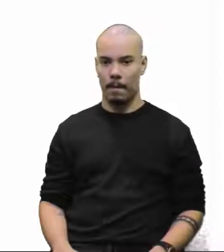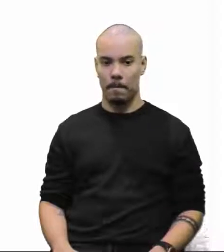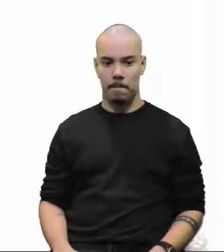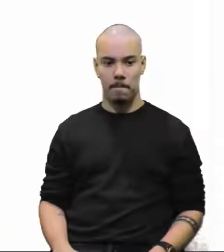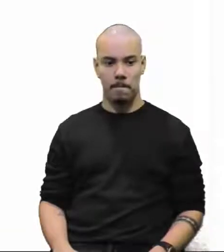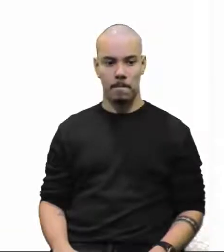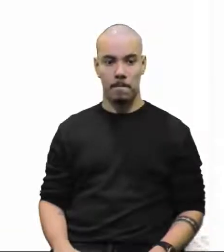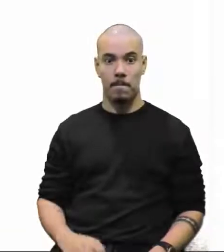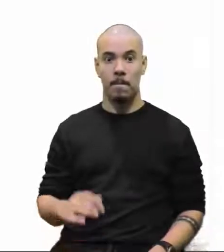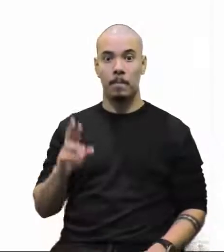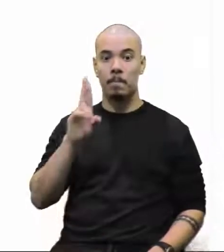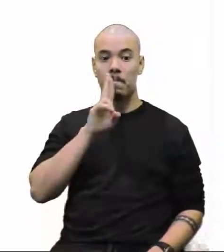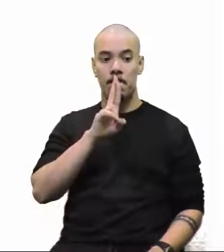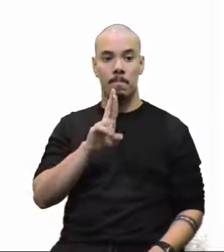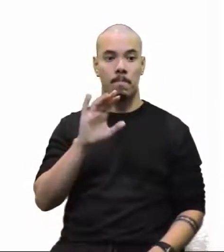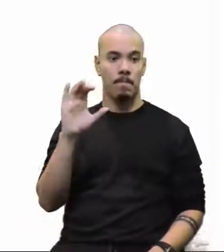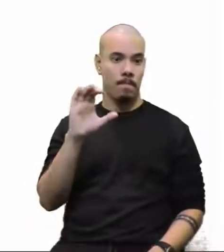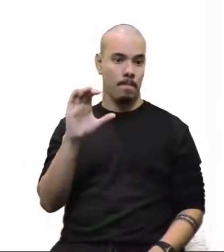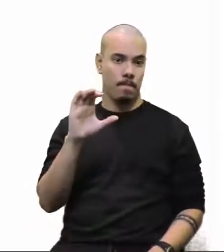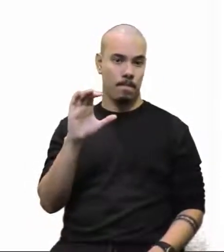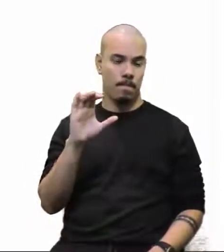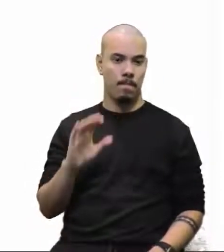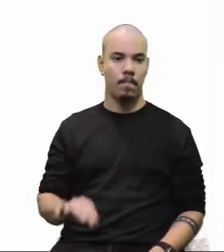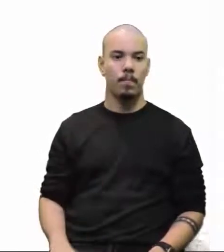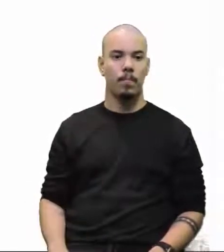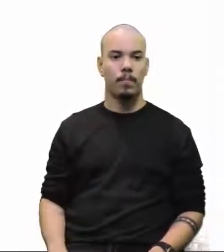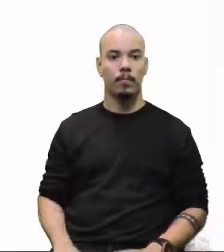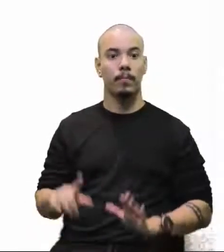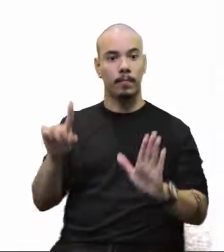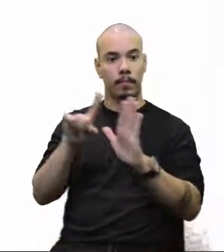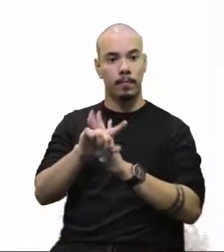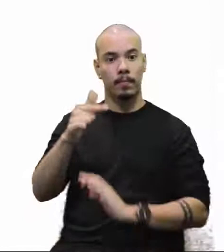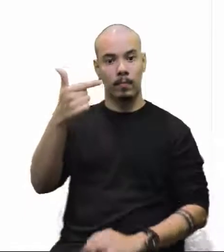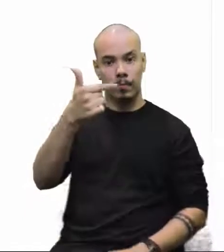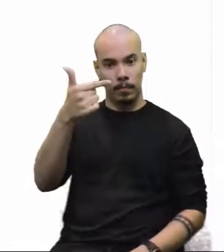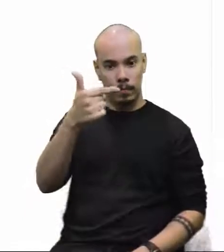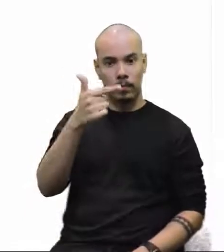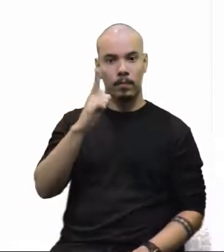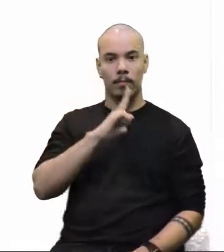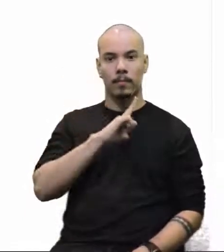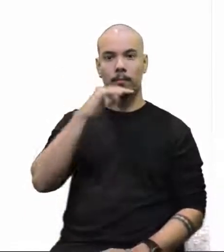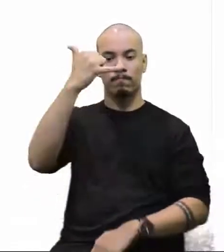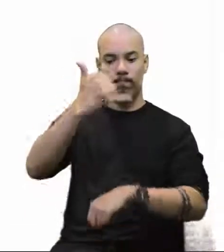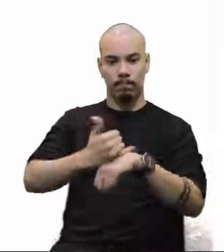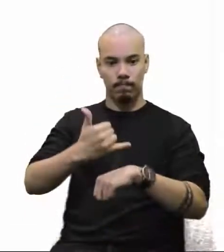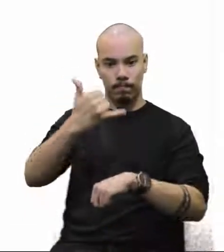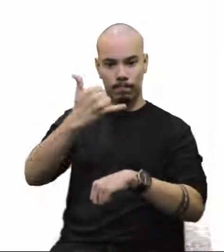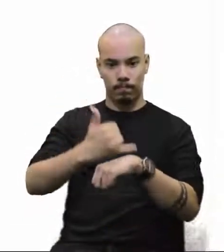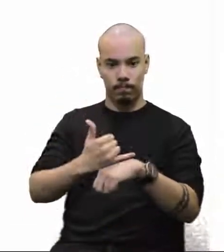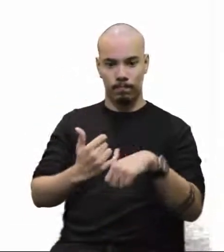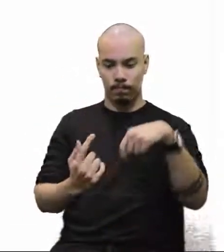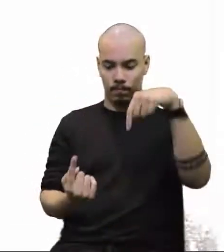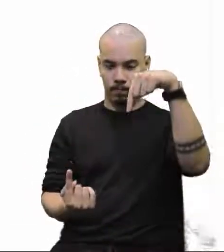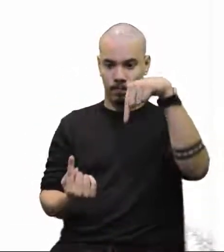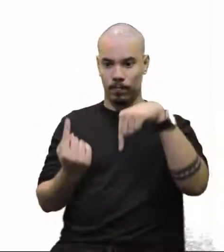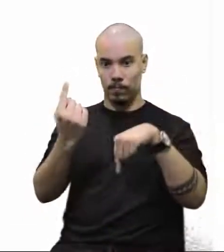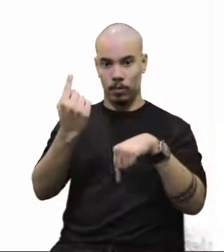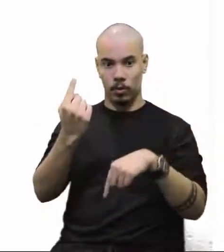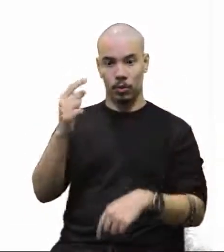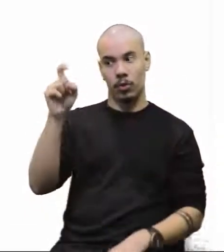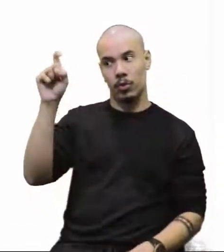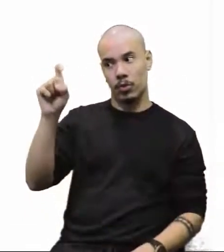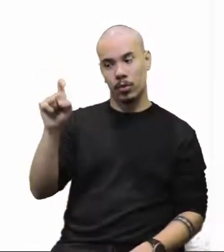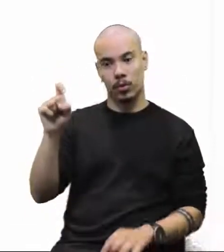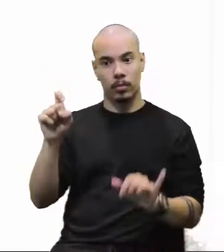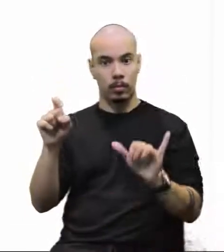cima, né? Aqui uma outra questão bem simples, né? Dois condutores metálicos, X e Y, são